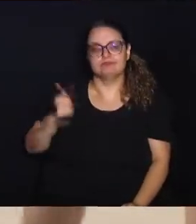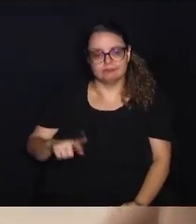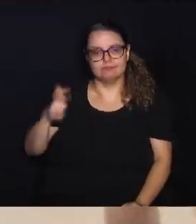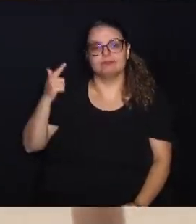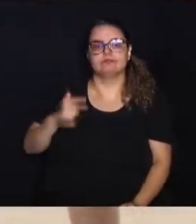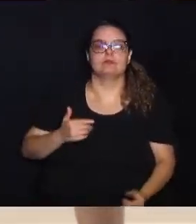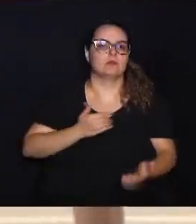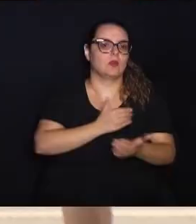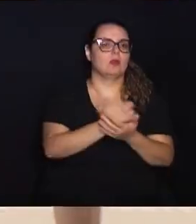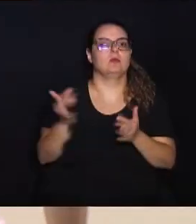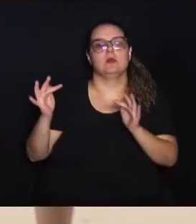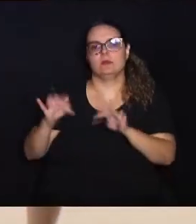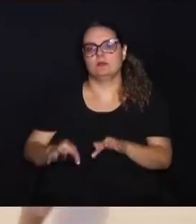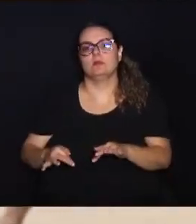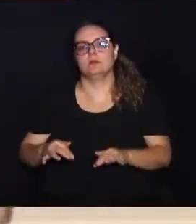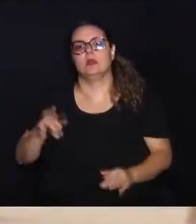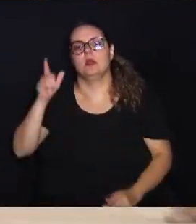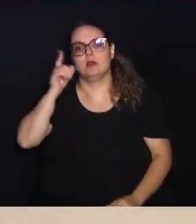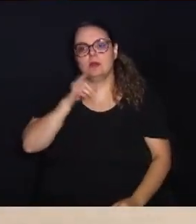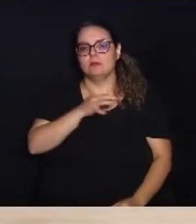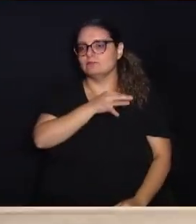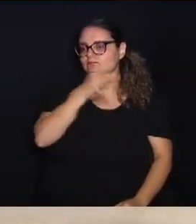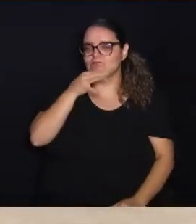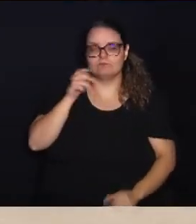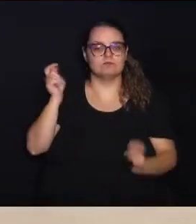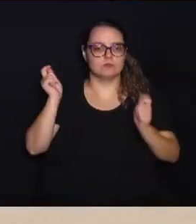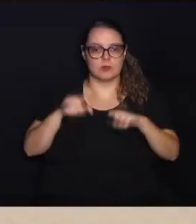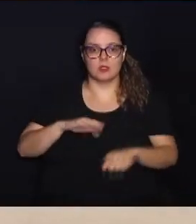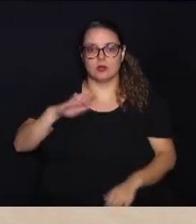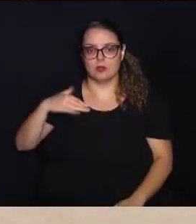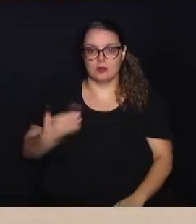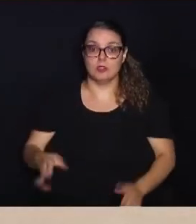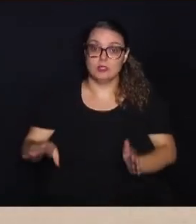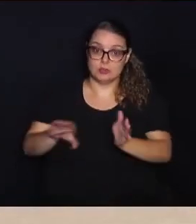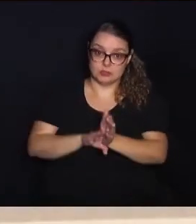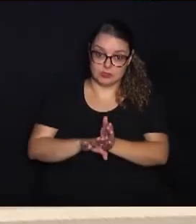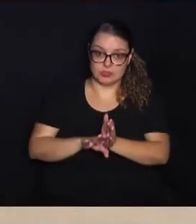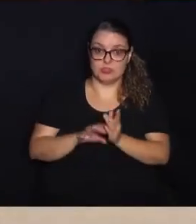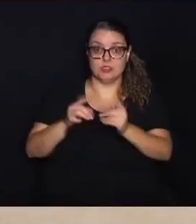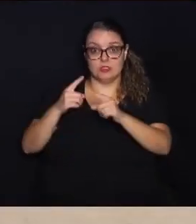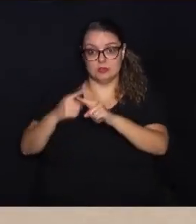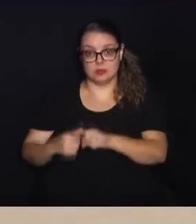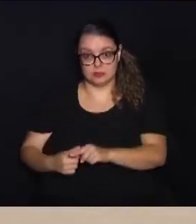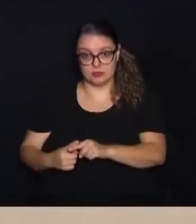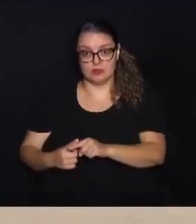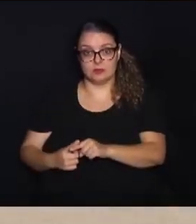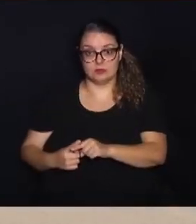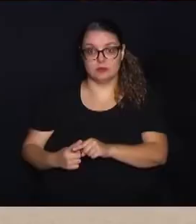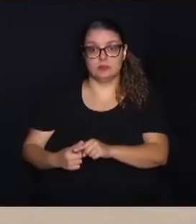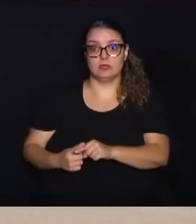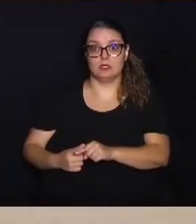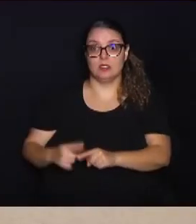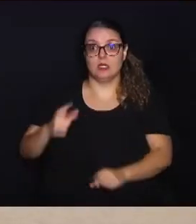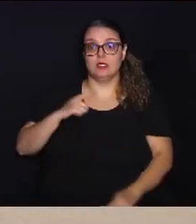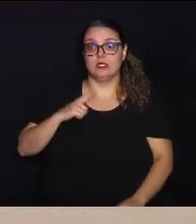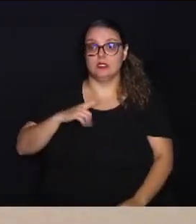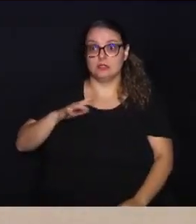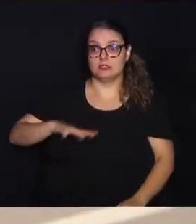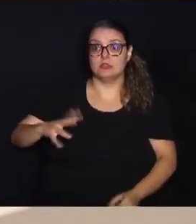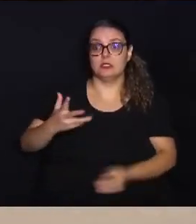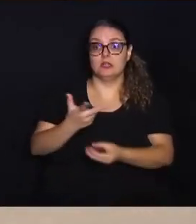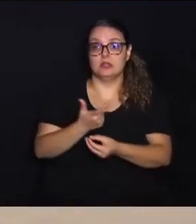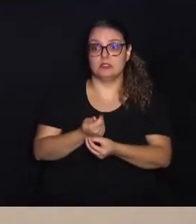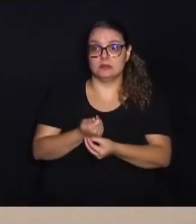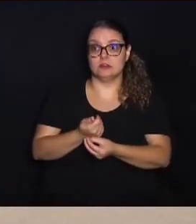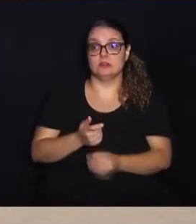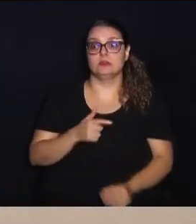tem aulas de dança, algumas equipes usam aulas de teatro, algumas ginastas buscam esse teatro, balé,